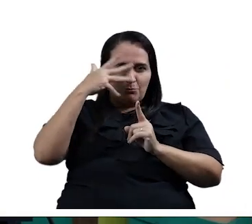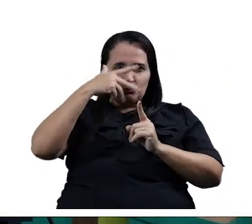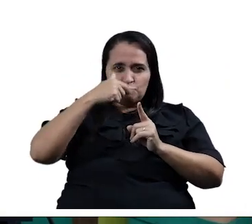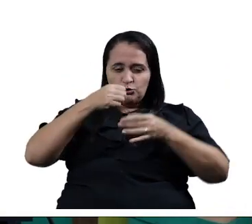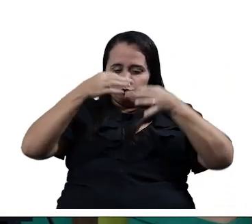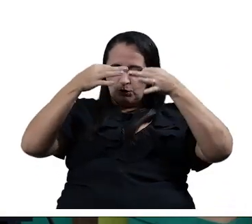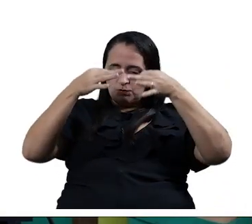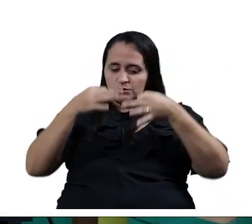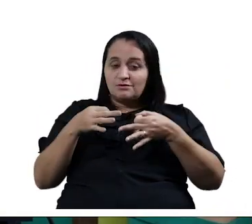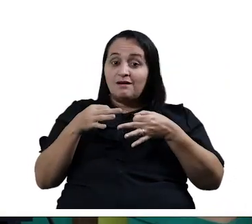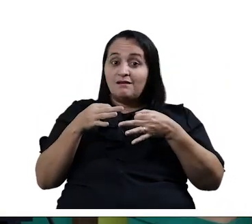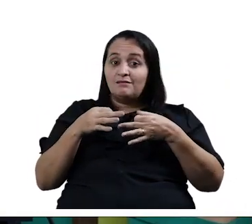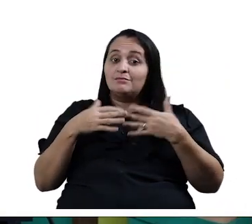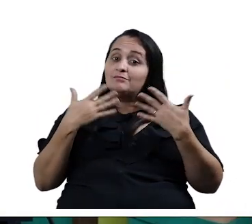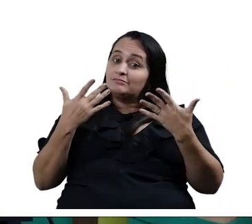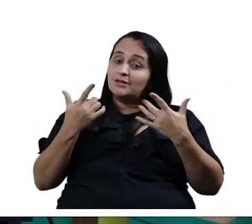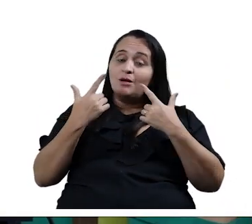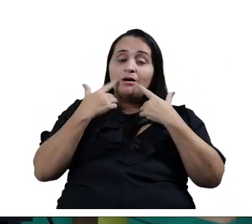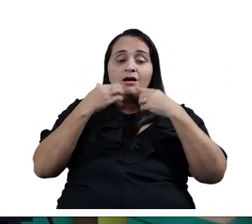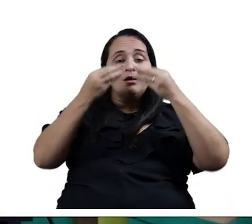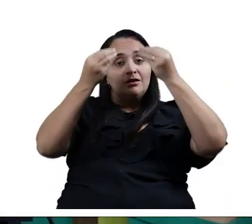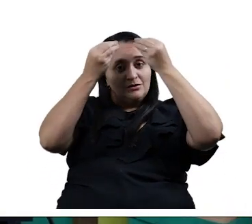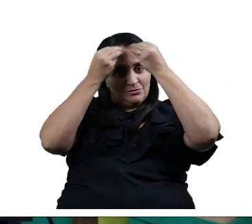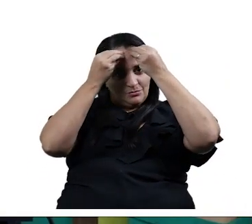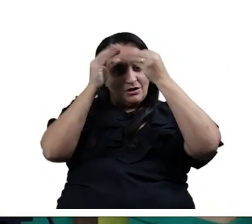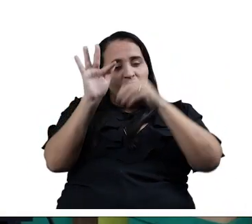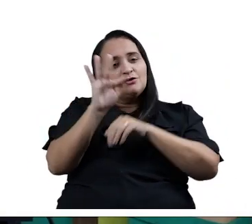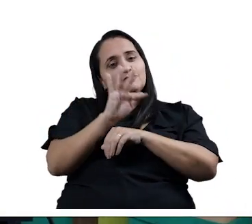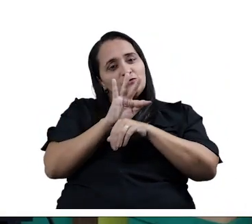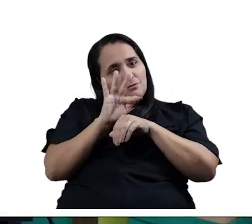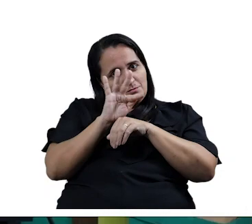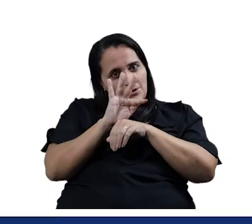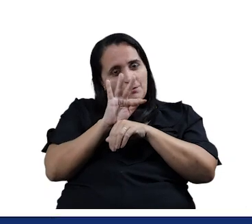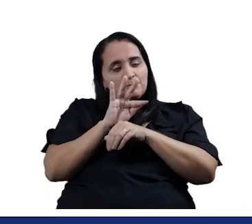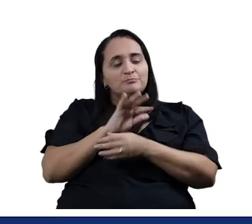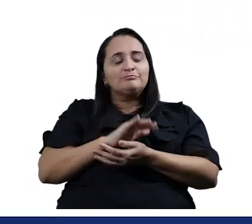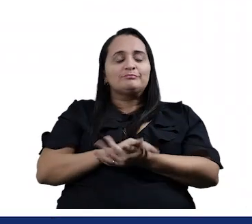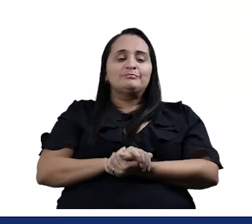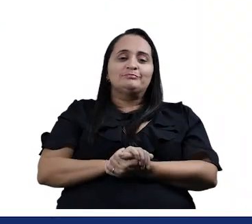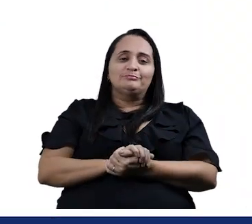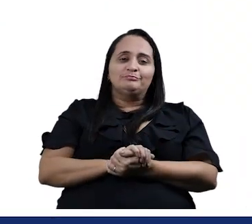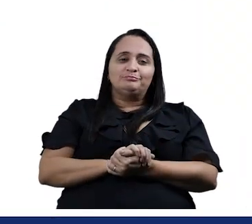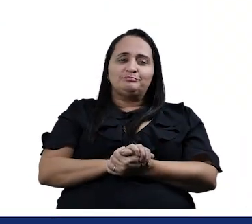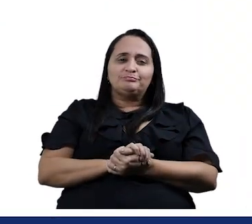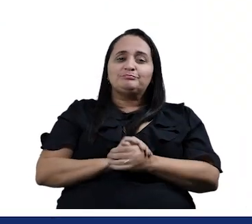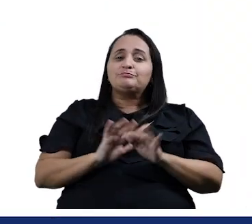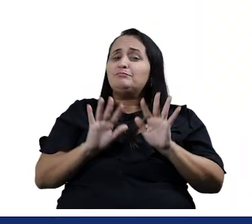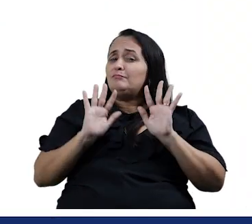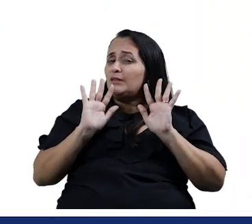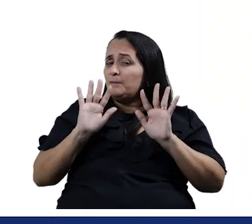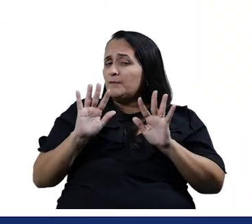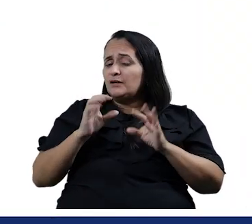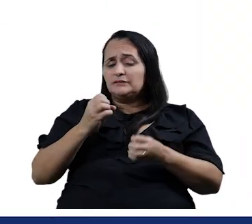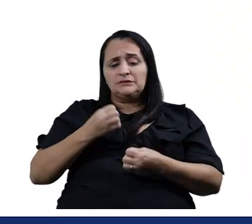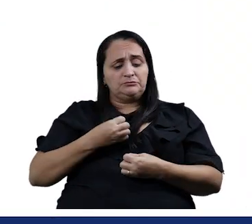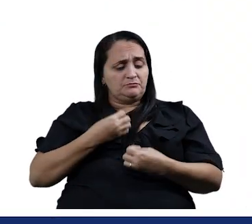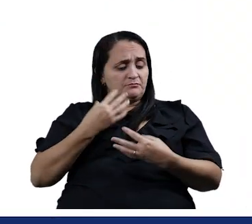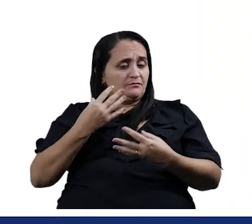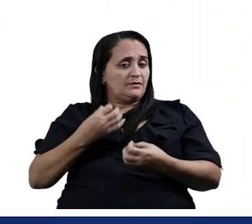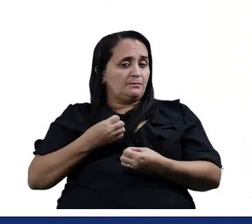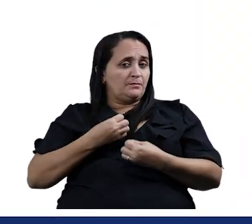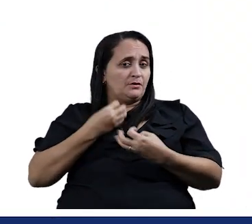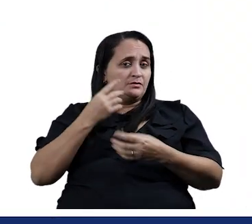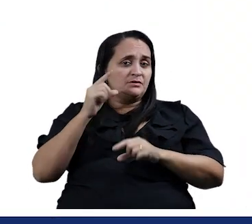possível, tá? Então, isso é que é a linguagem formal. E já na poesia,